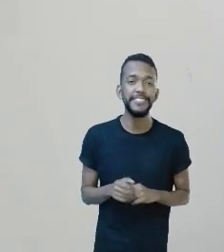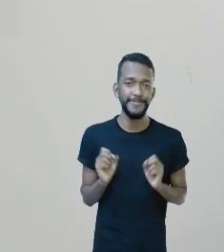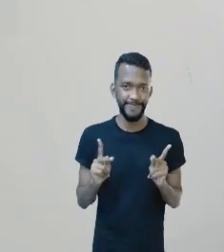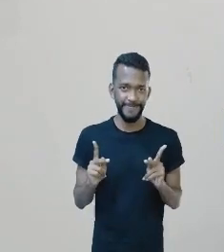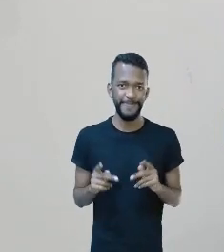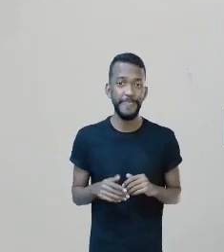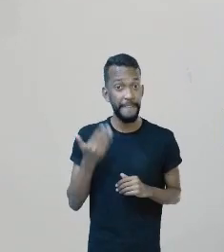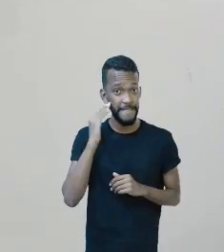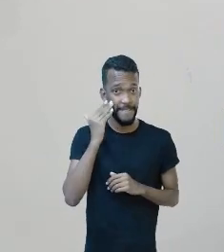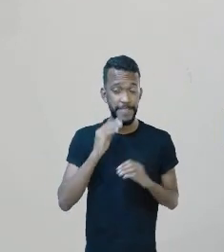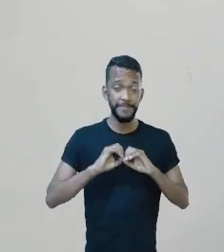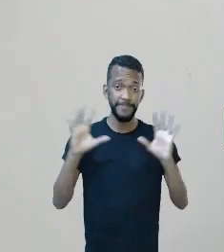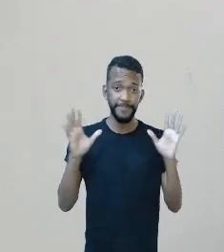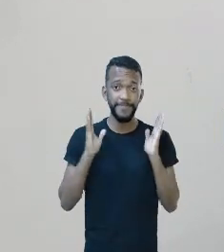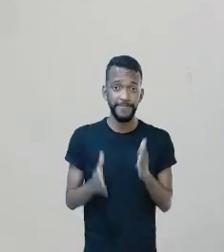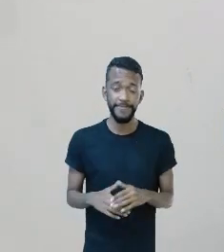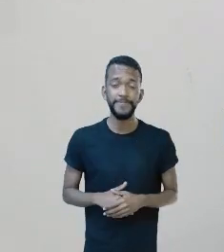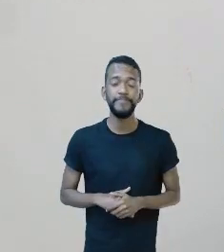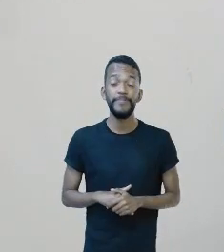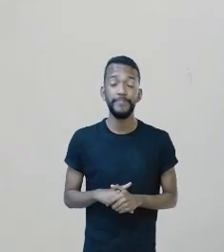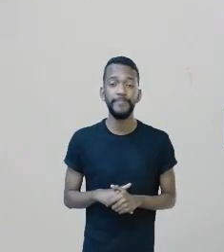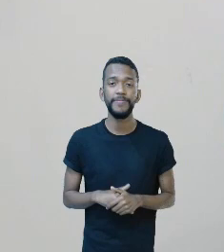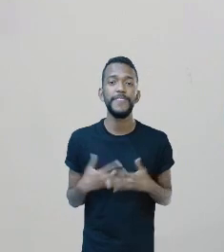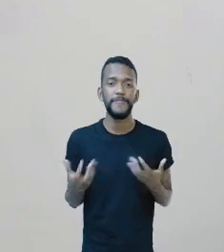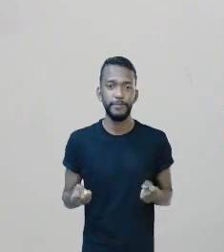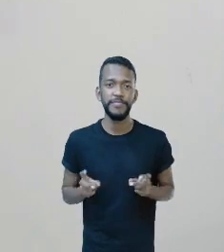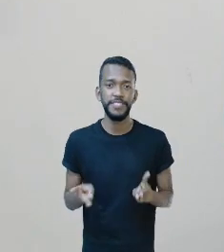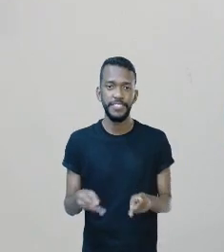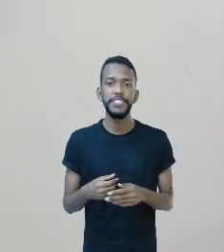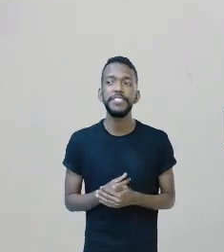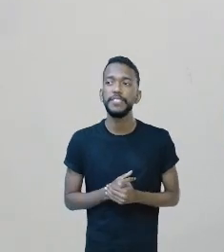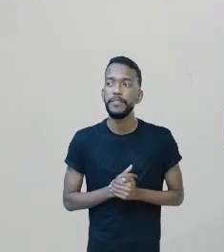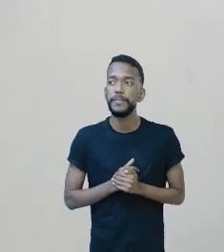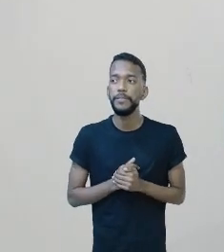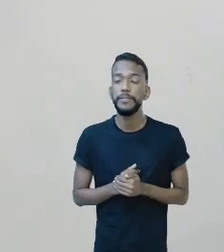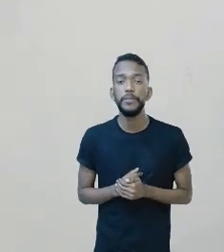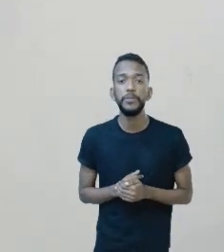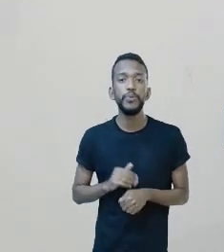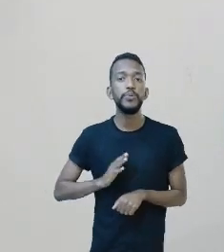bom? Deu para entender? Vamos seguindo. O